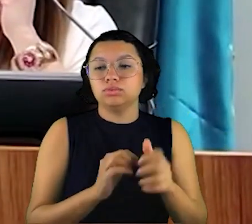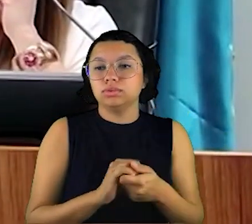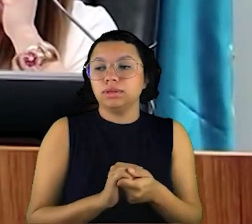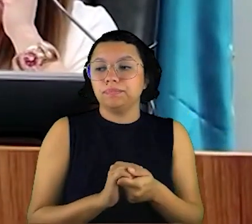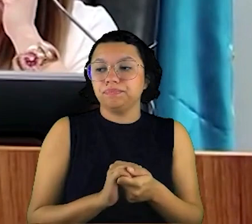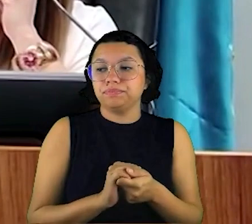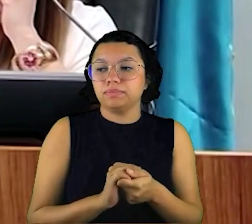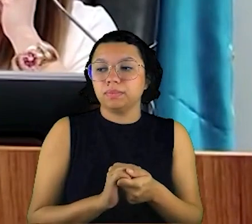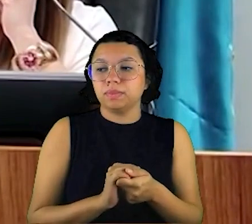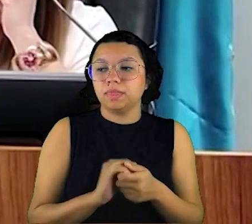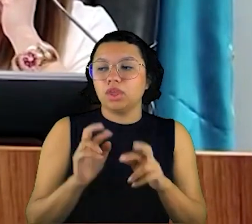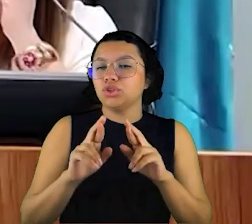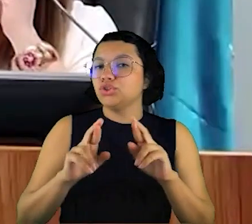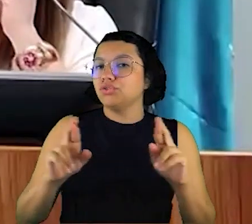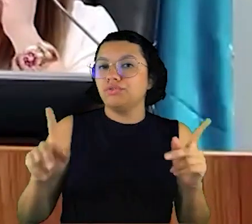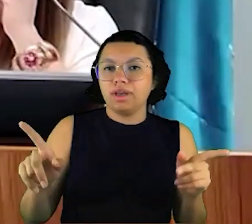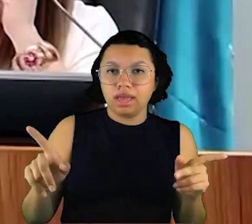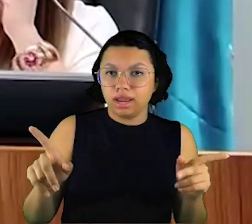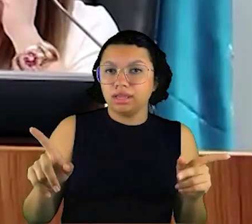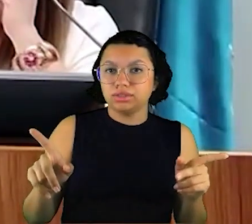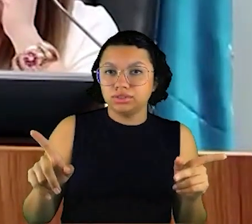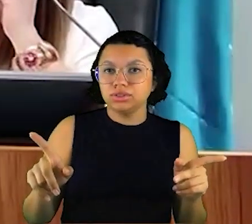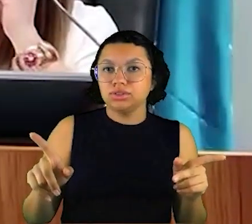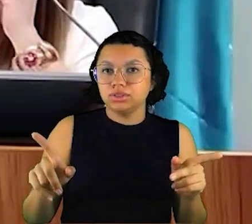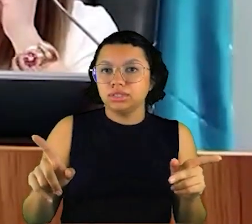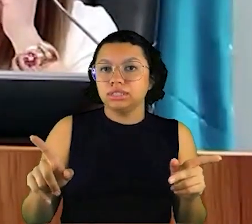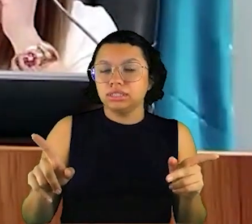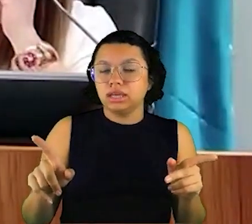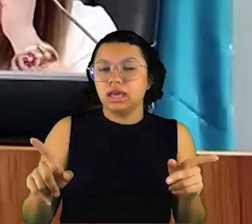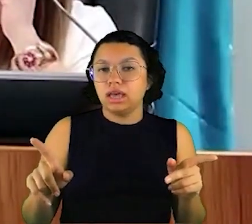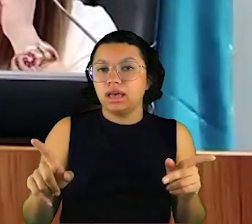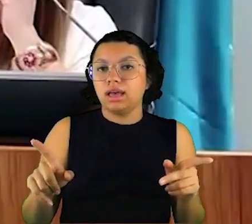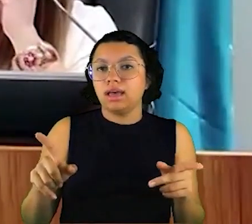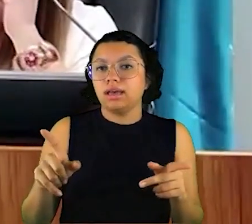midiáticos Uhum. da capital federal, né?